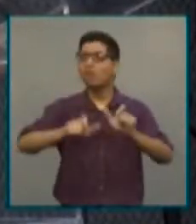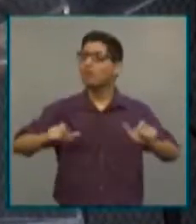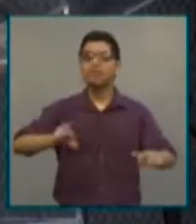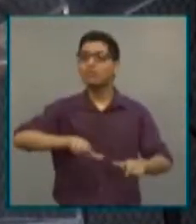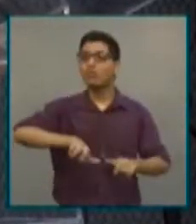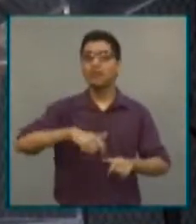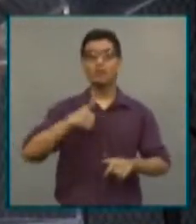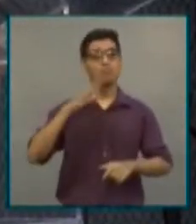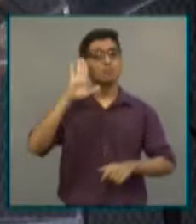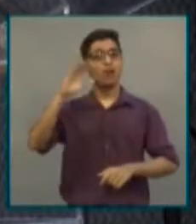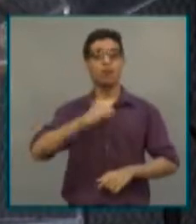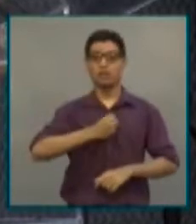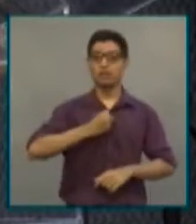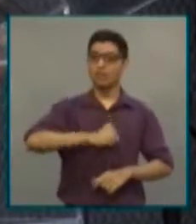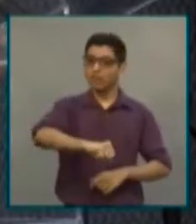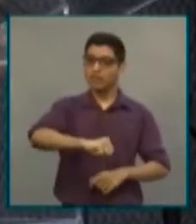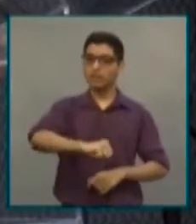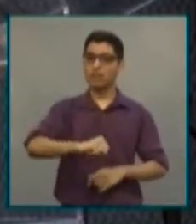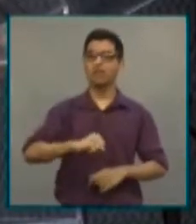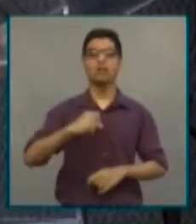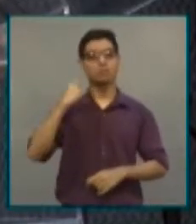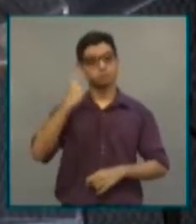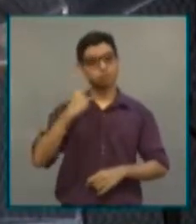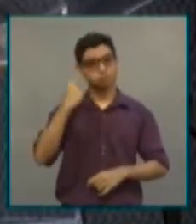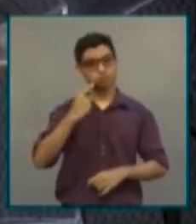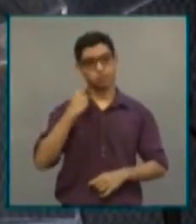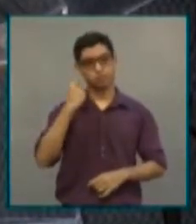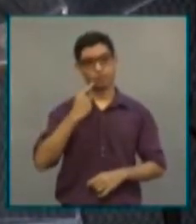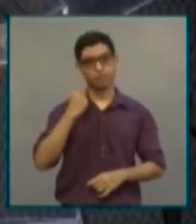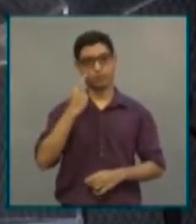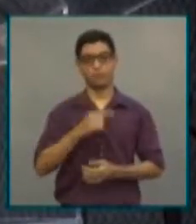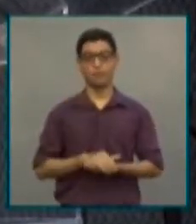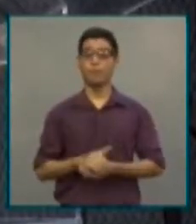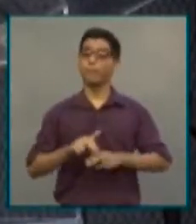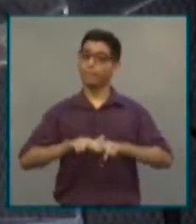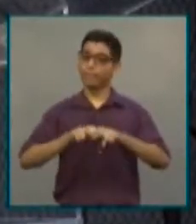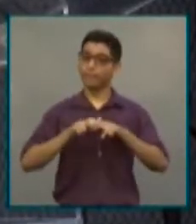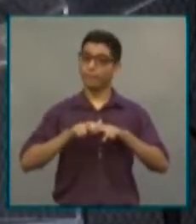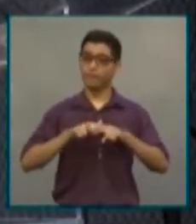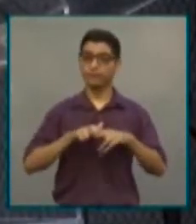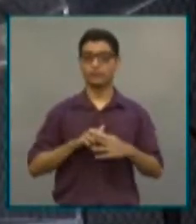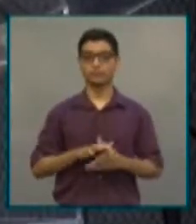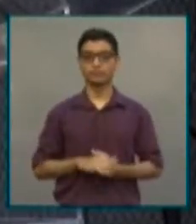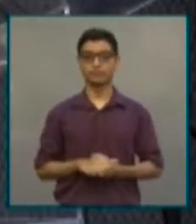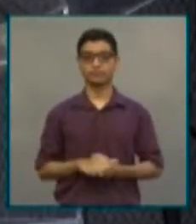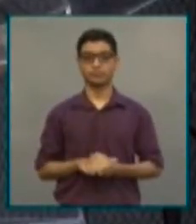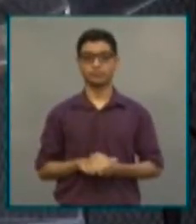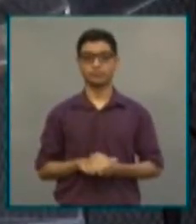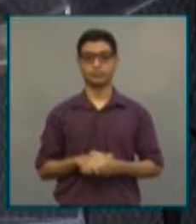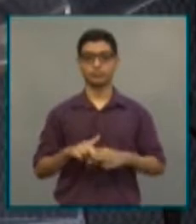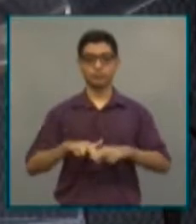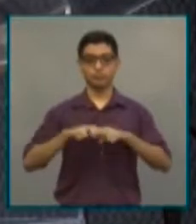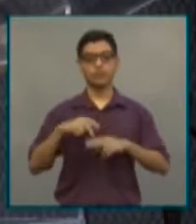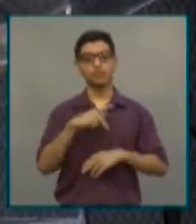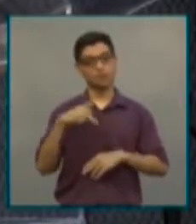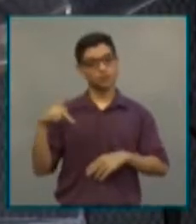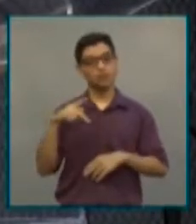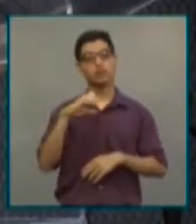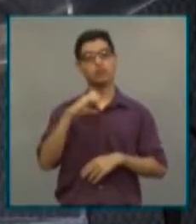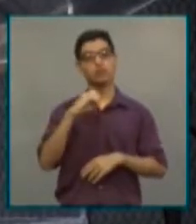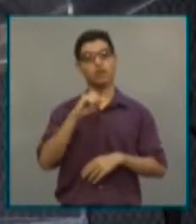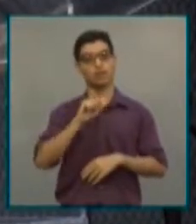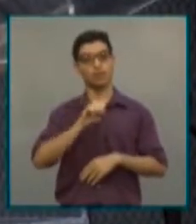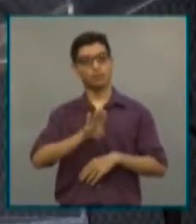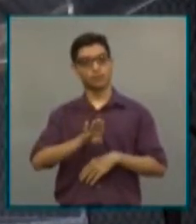portar nesse trilho, certo? Nesse momento, uma presidência de OAB, quando se elege